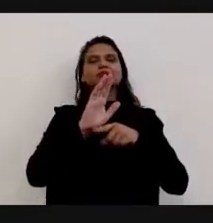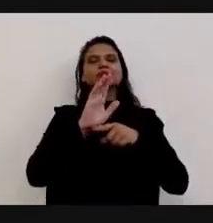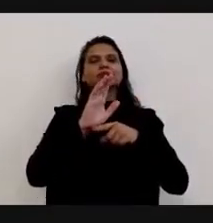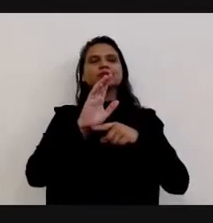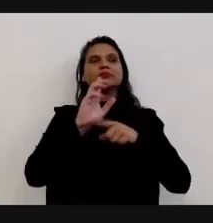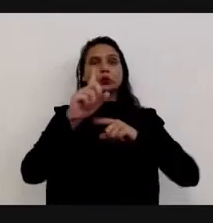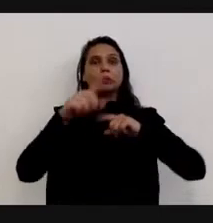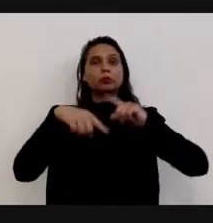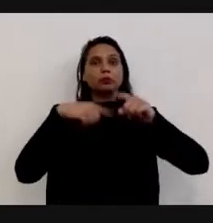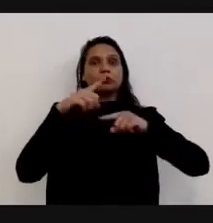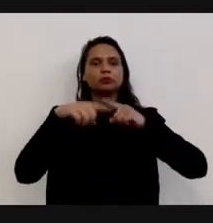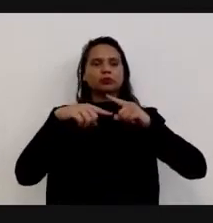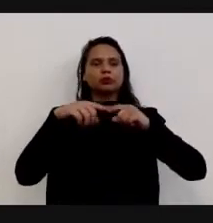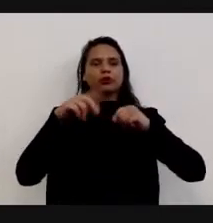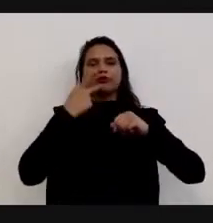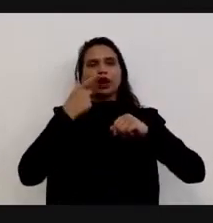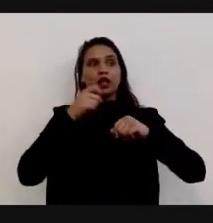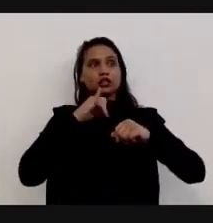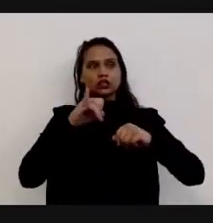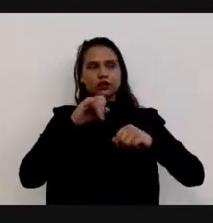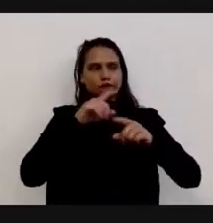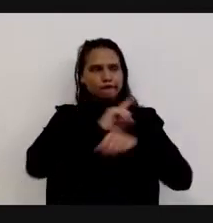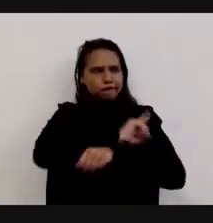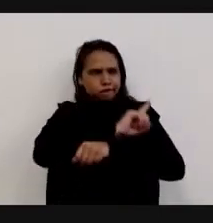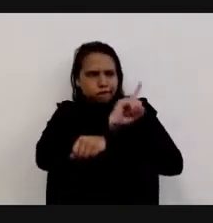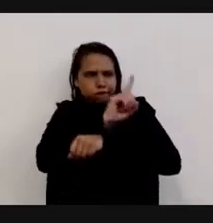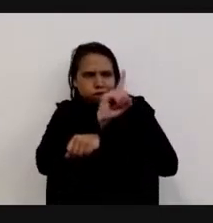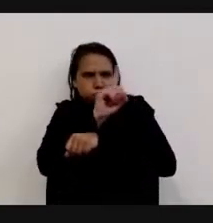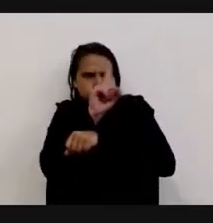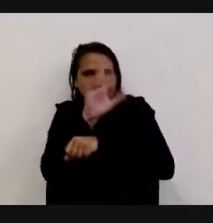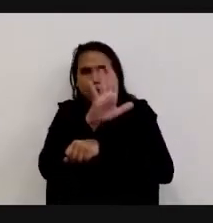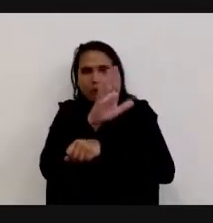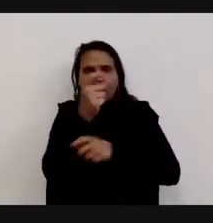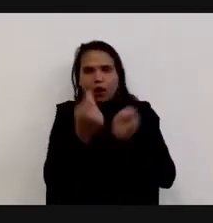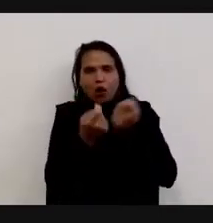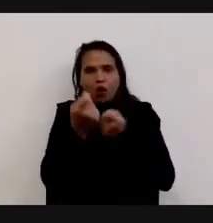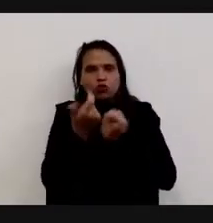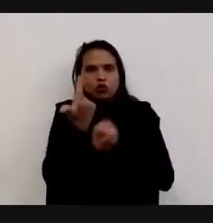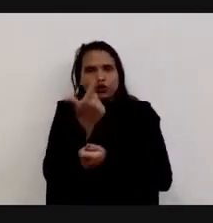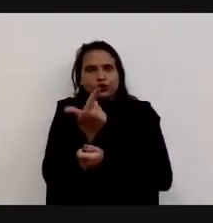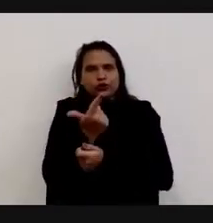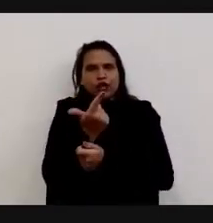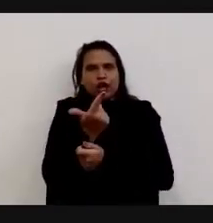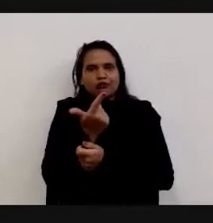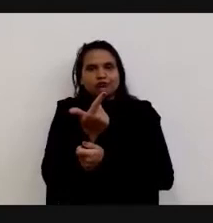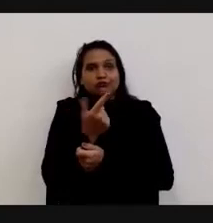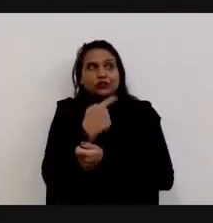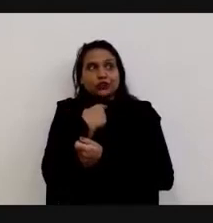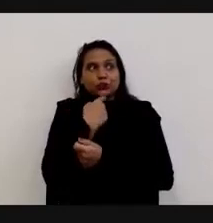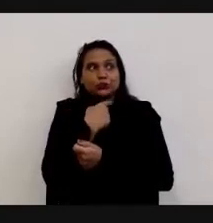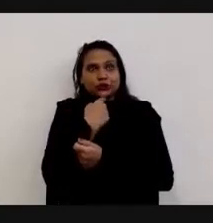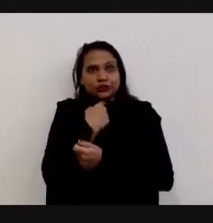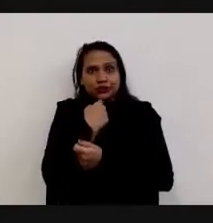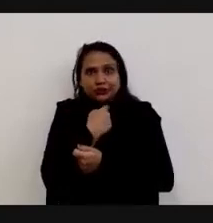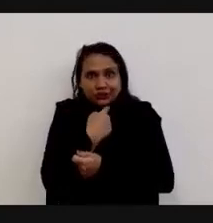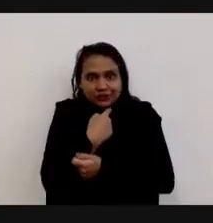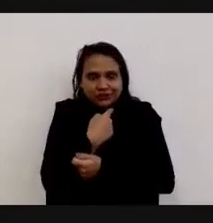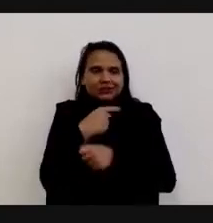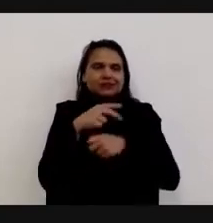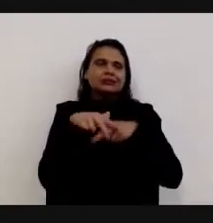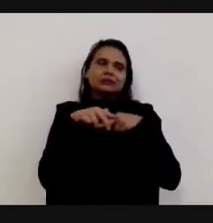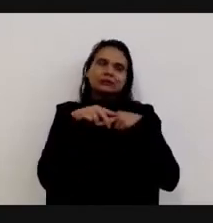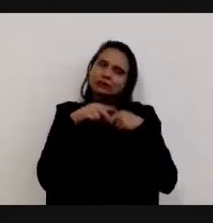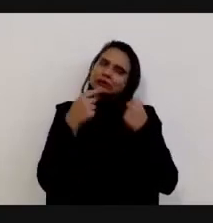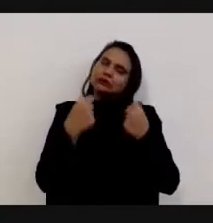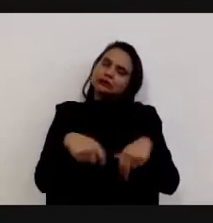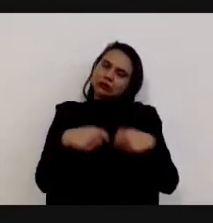sem controle não é nada, né? Então você tem que ter algum tipo de controle, exercer algum tipo de controle em relação a